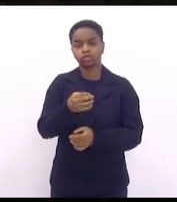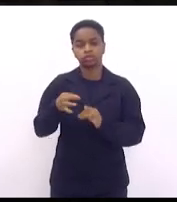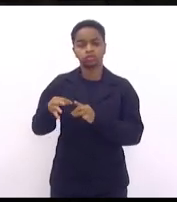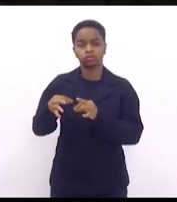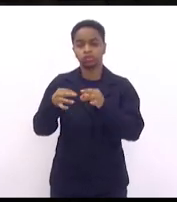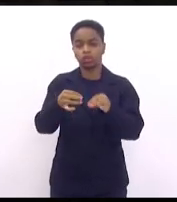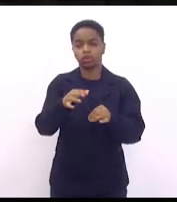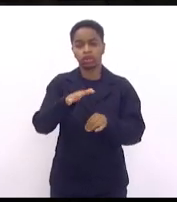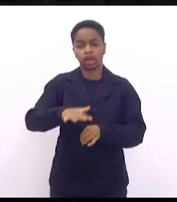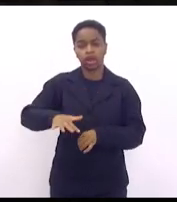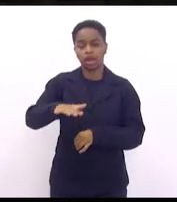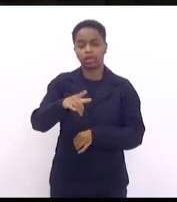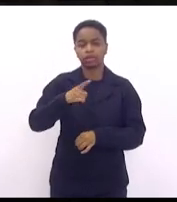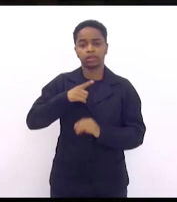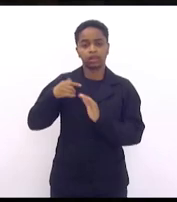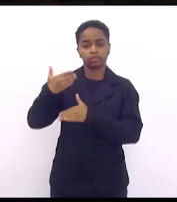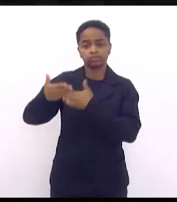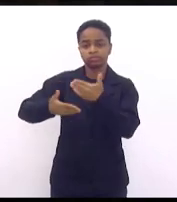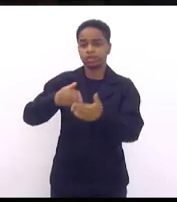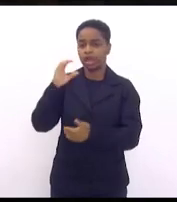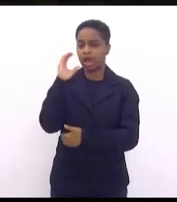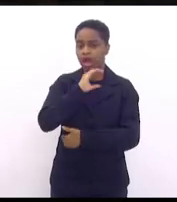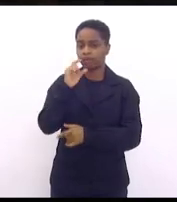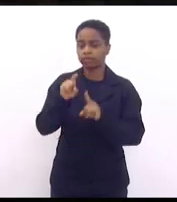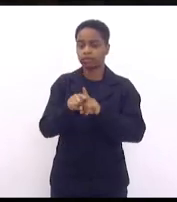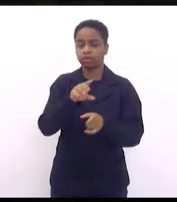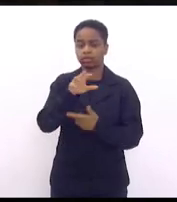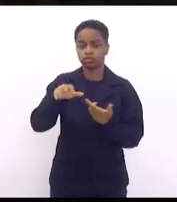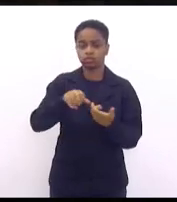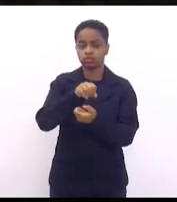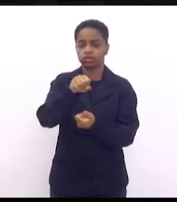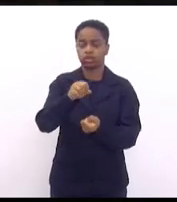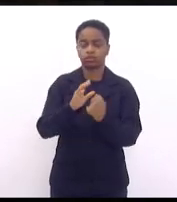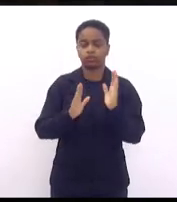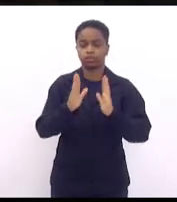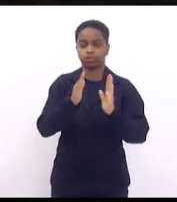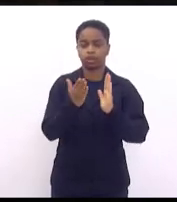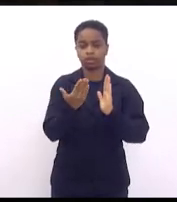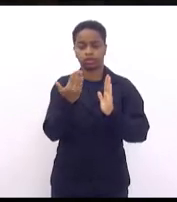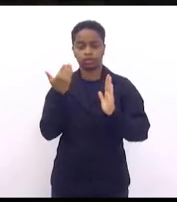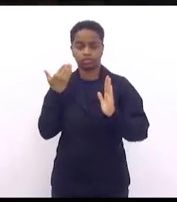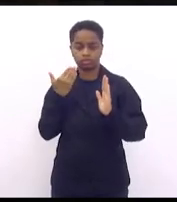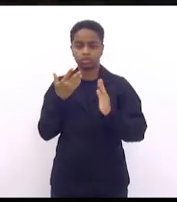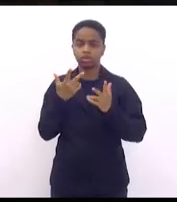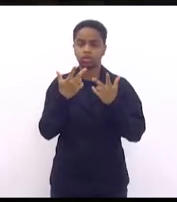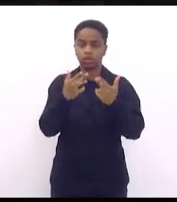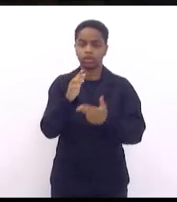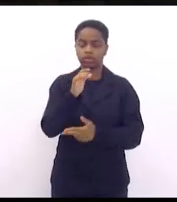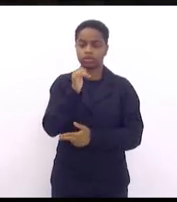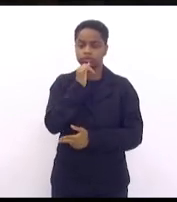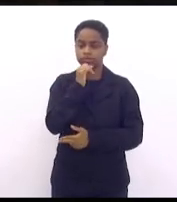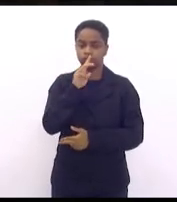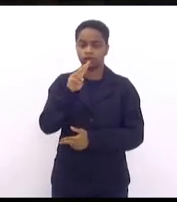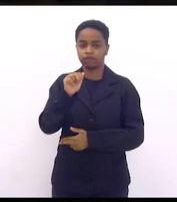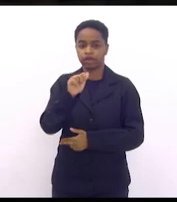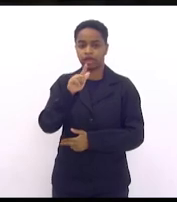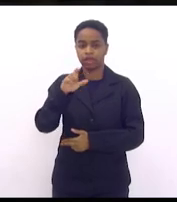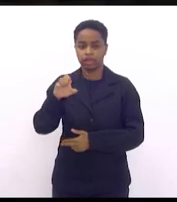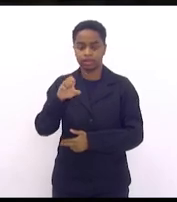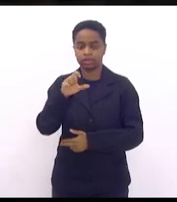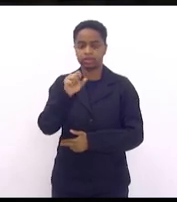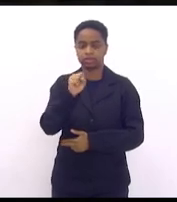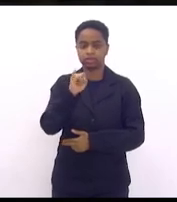que apresentam crescimento acelerado e sustentável nas últimas décadas, como Vale do Silício, nos Estados Unidos,